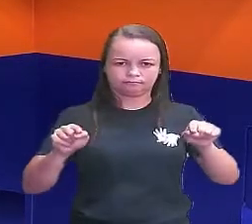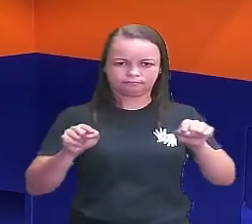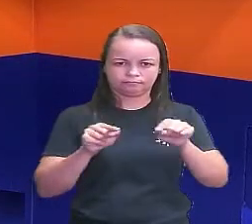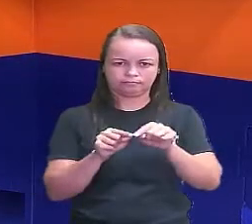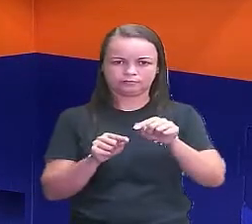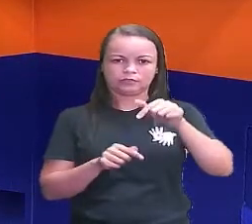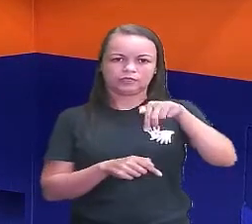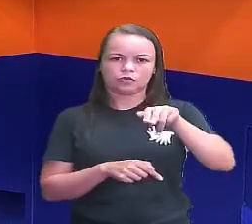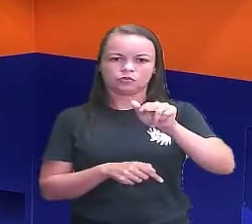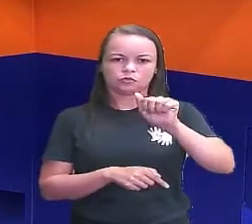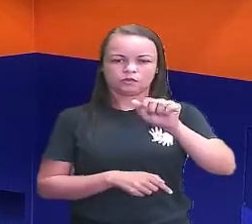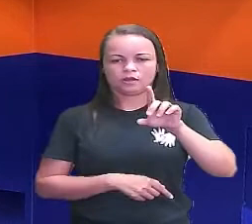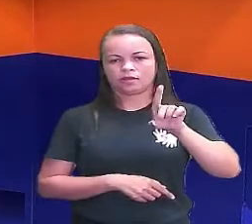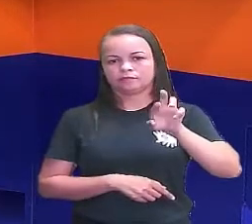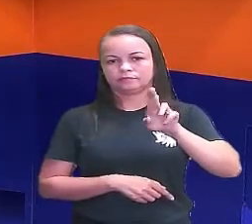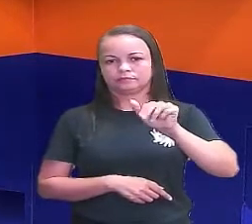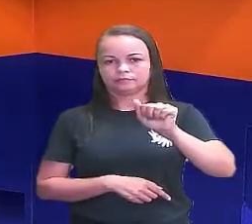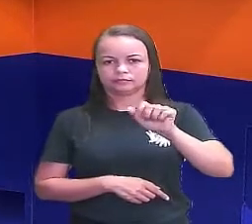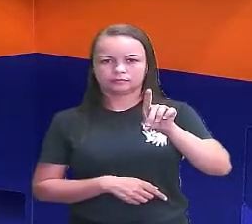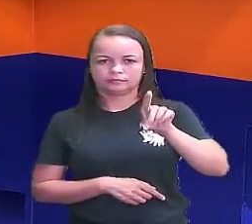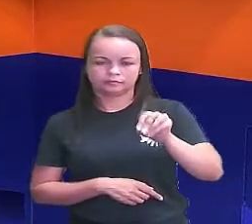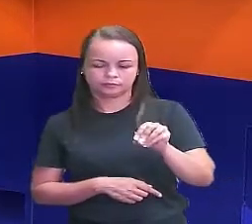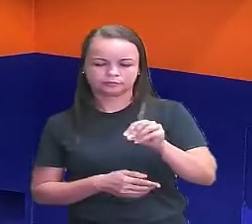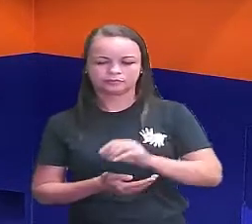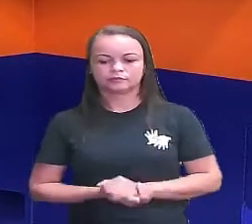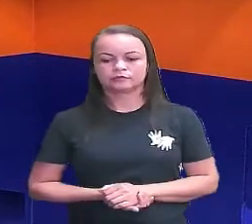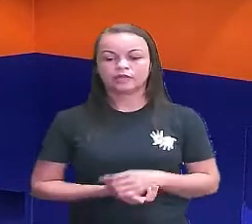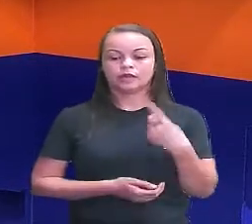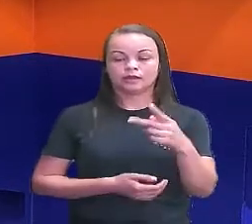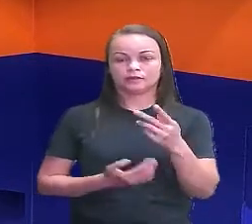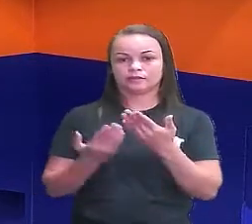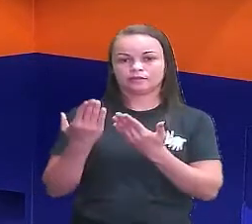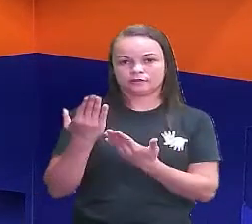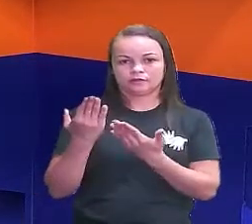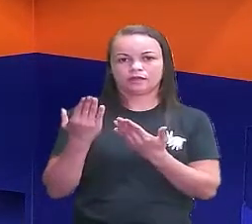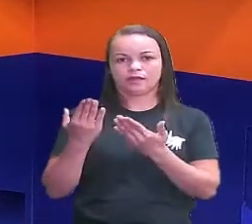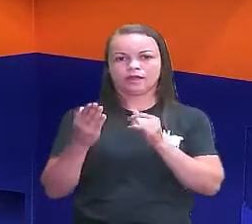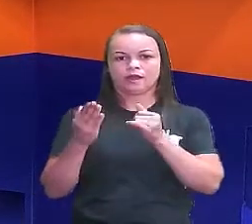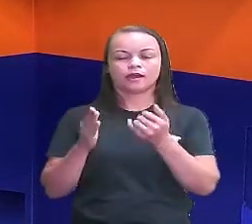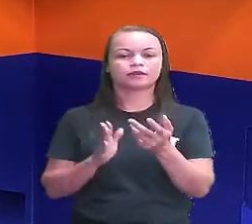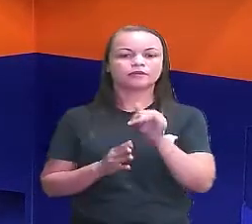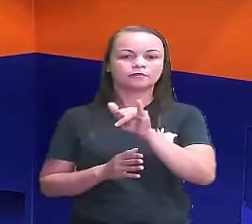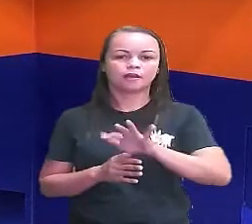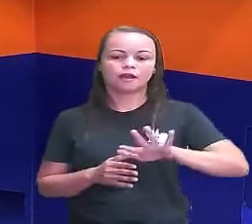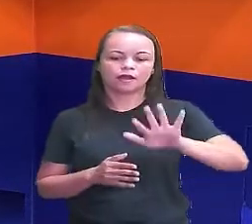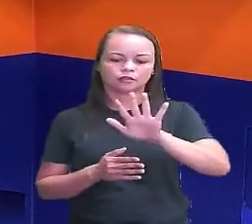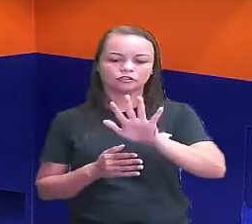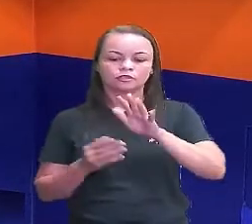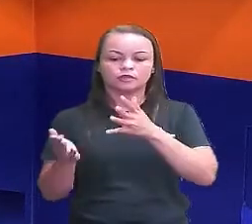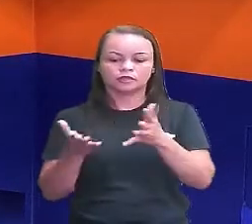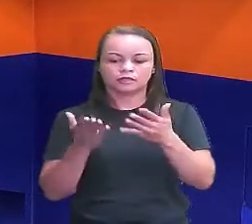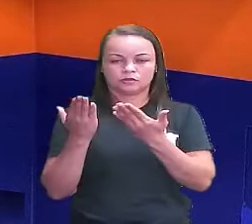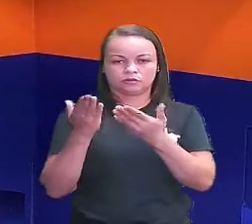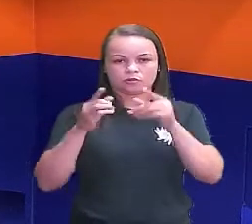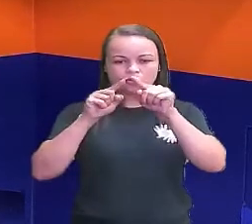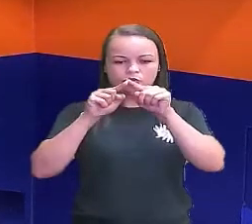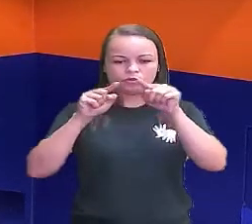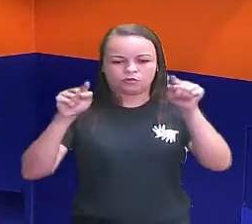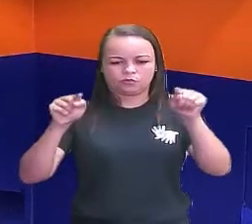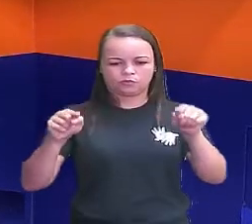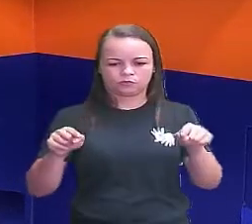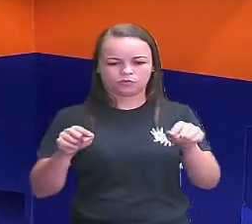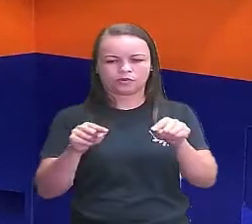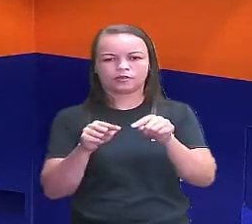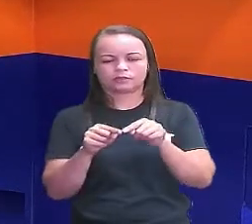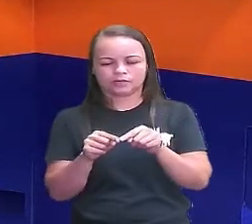tá ok? Então, vamos lá. Aqui eu trouxe a figura para vocês, ó, o nosso quadrado, né? O nosso quadrado também tem o quê?